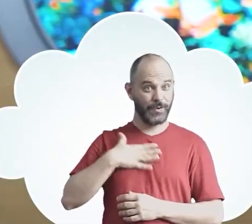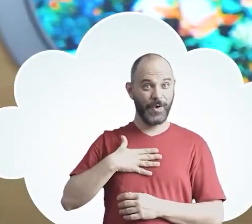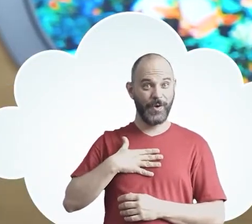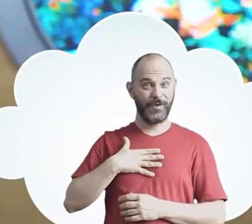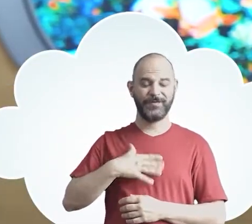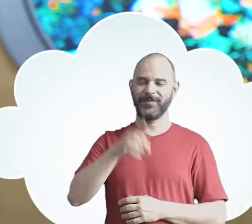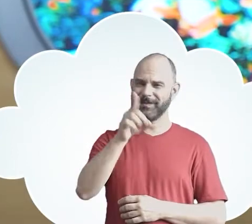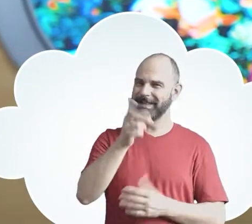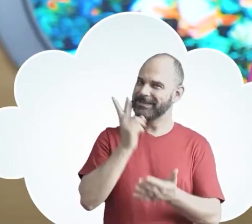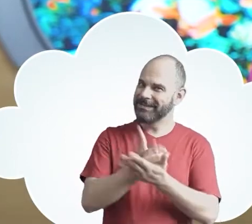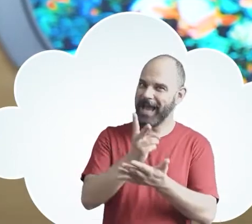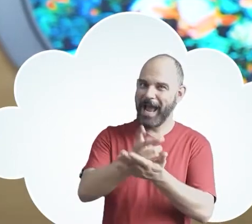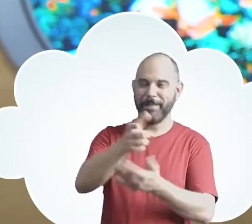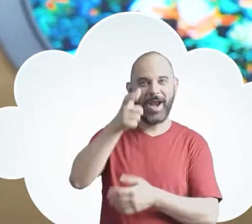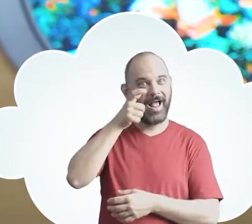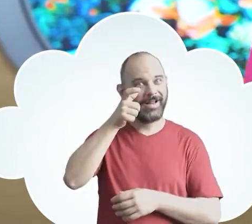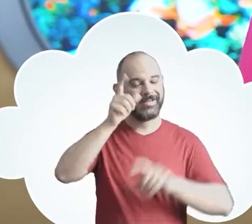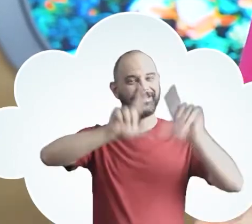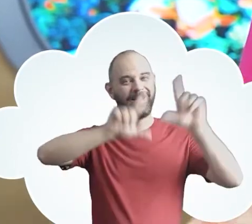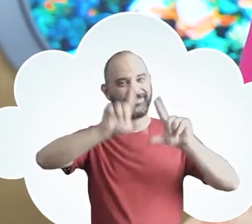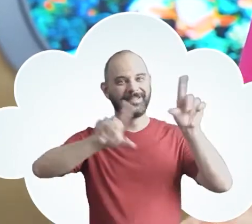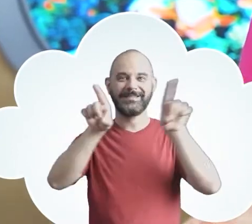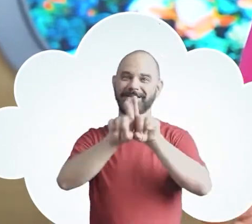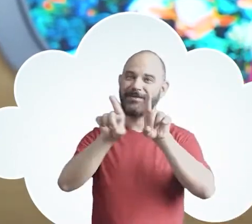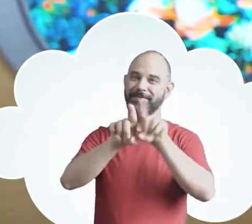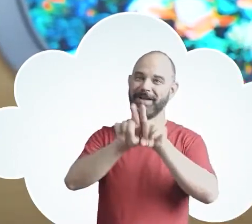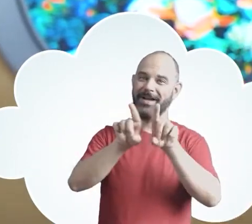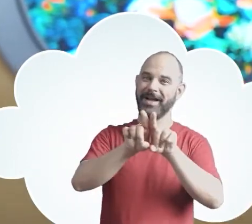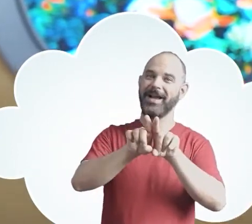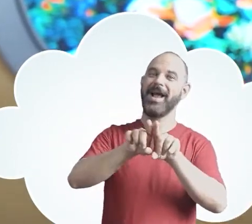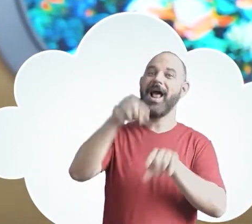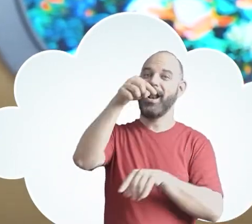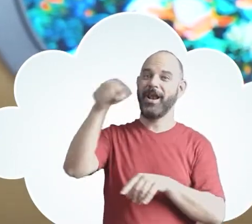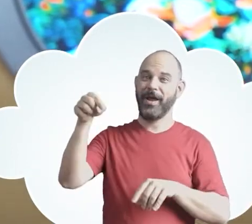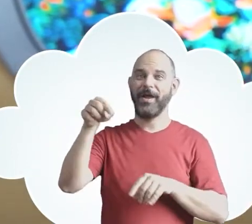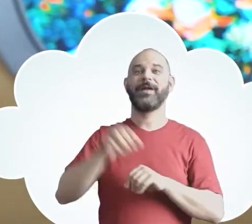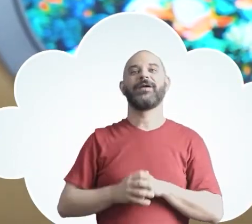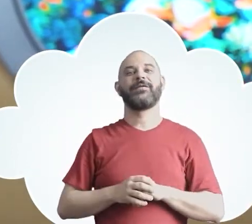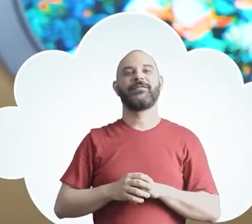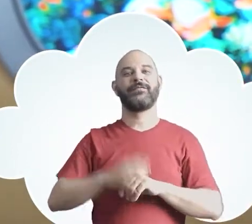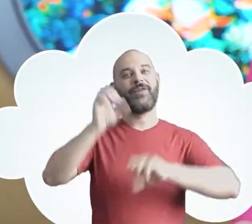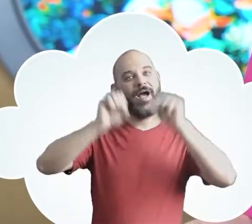Gostou? Então continue acompanhando a gente na televisão e no